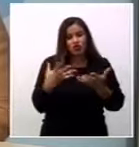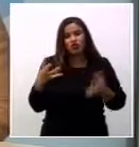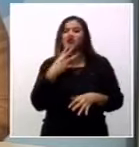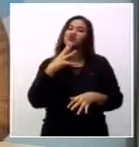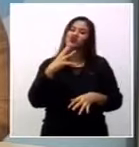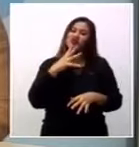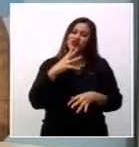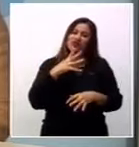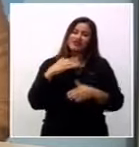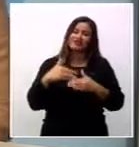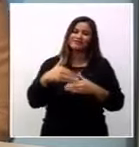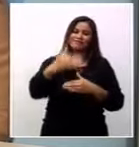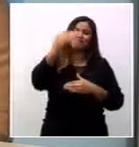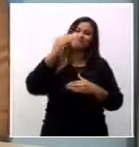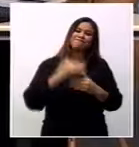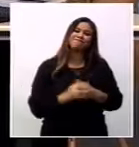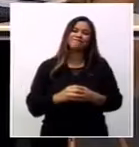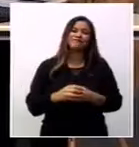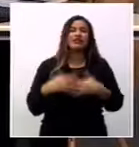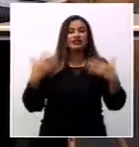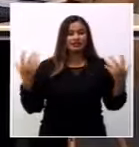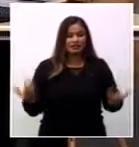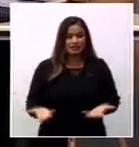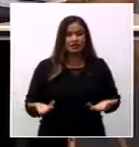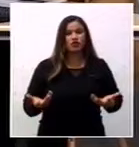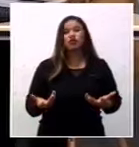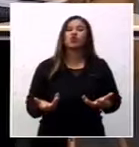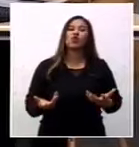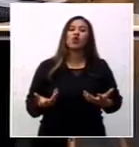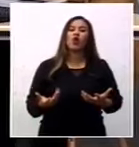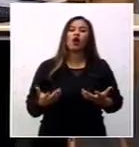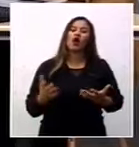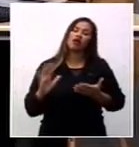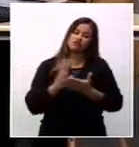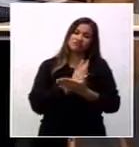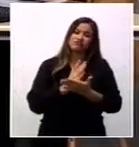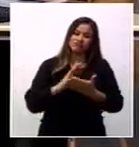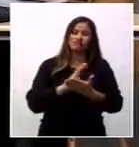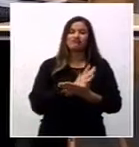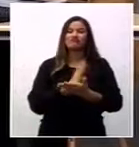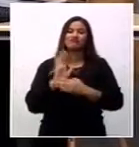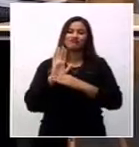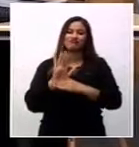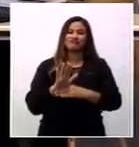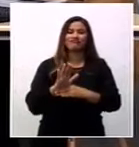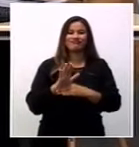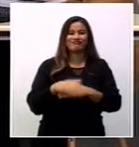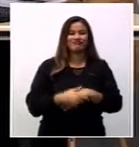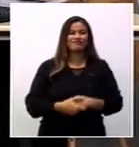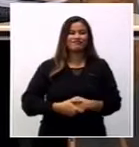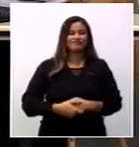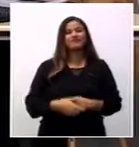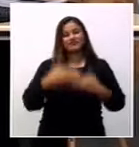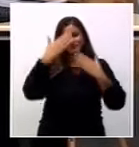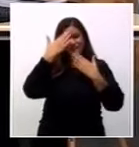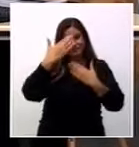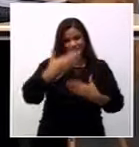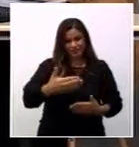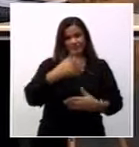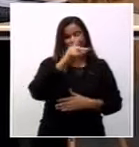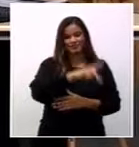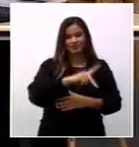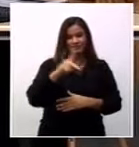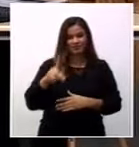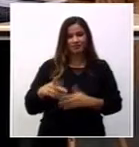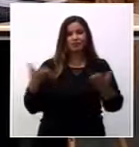mais adiante. Então, por enquanto, professora Milene, são essas as nossas contribuições. Obrigada, professora Andréia. Agora nós